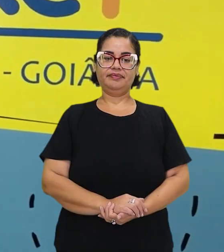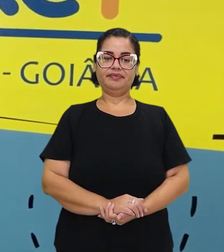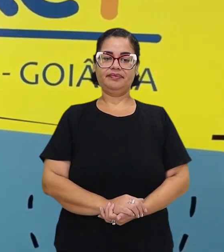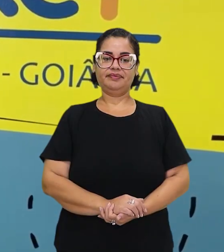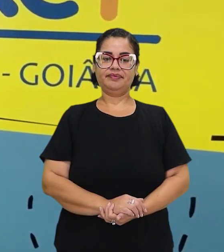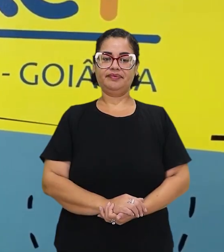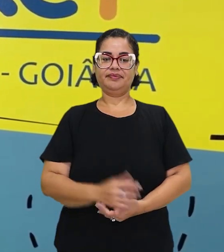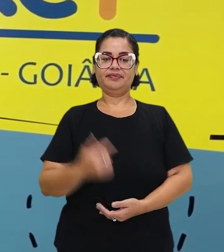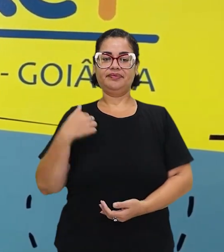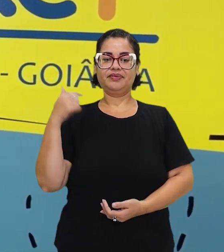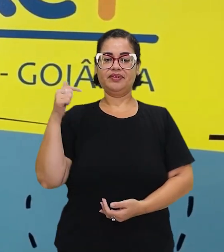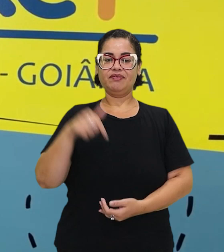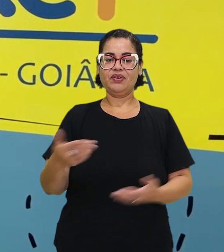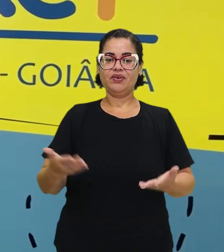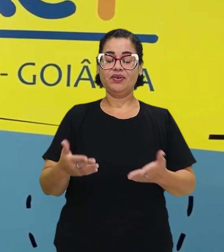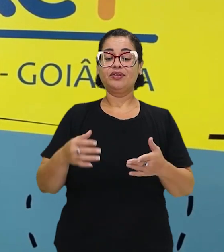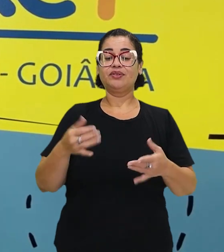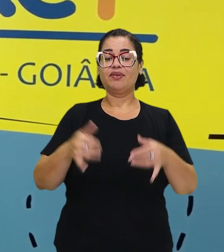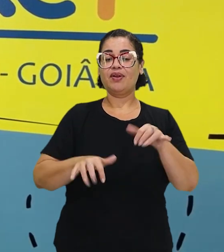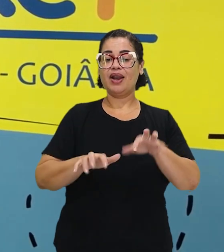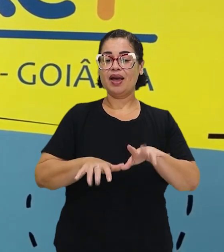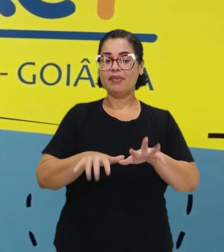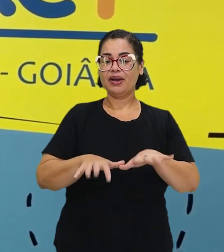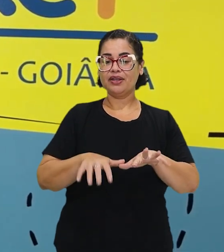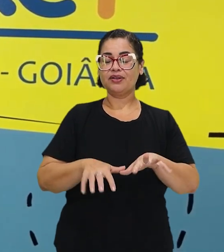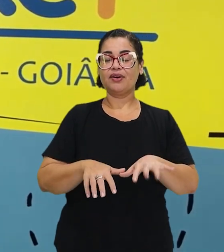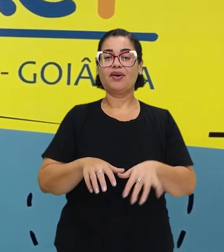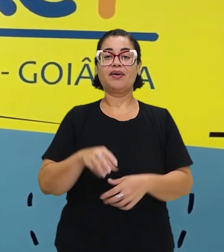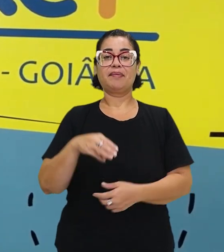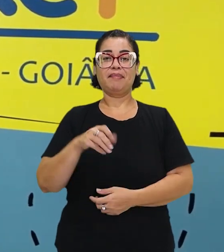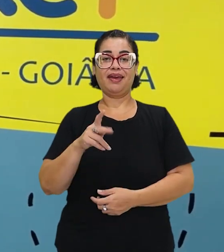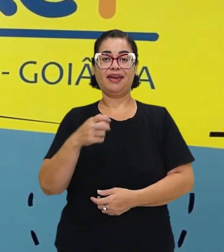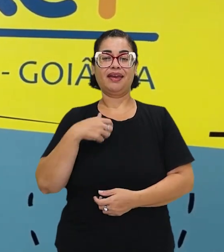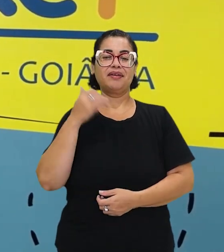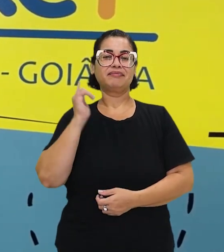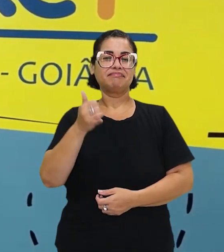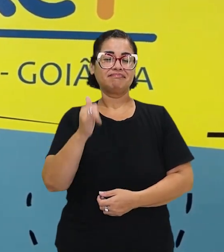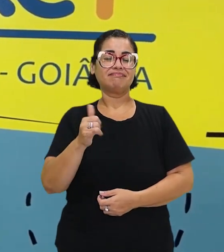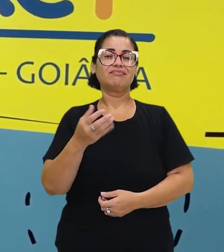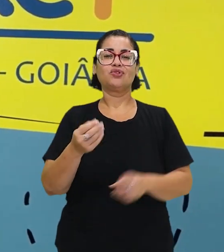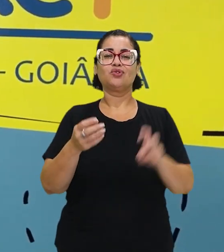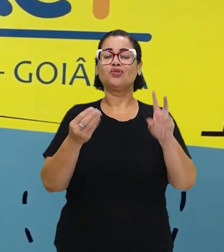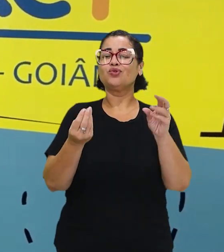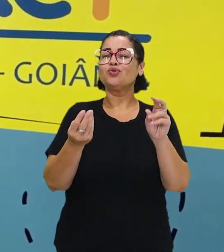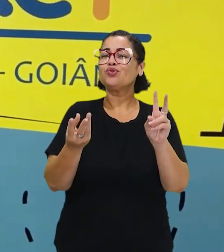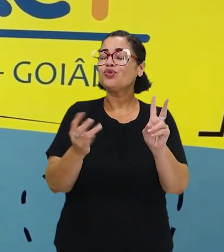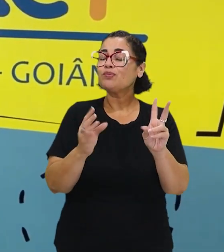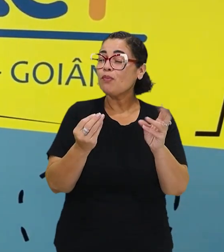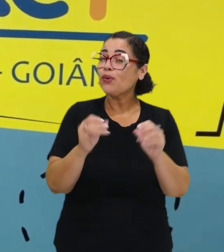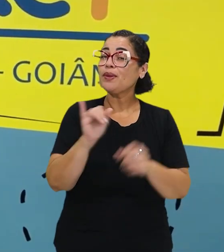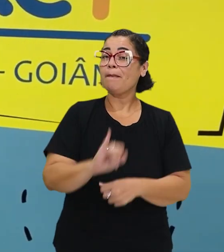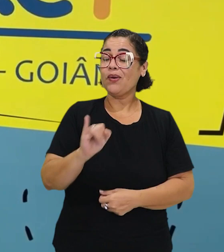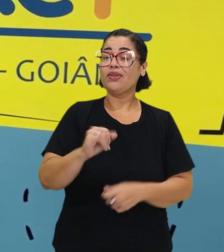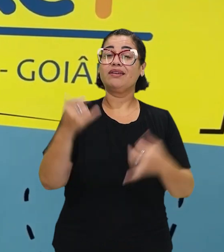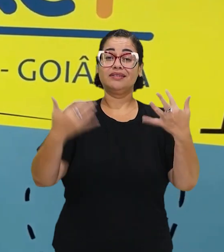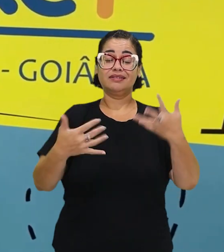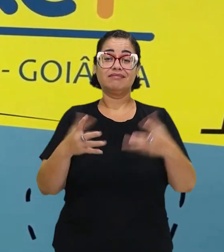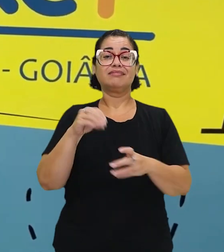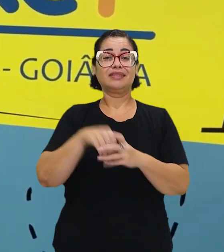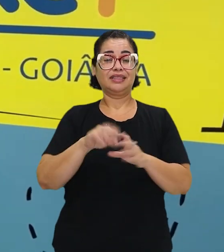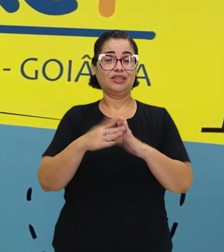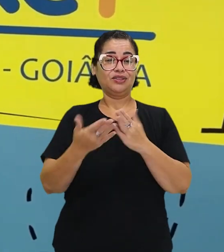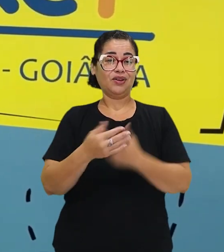Aqui hoje no Laboratório Maker para fazer o meu depoimento da importância desse trabalho para a instituição que é essa unidade escolar